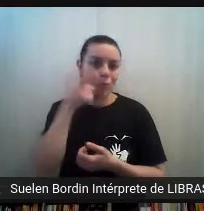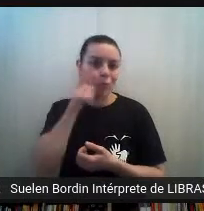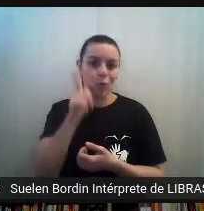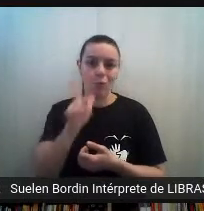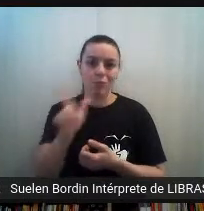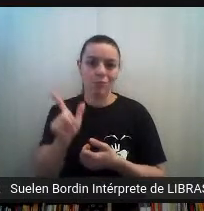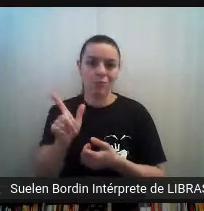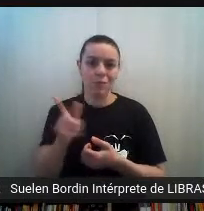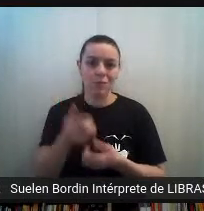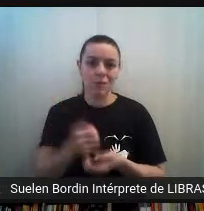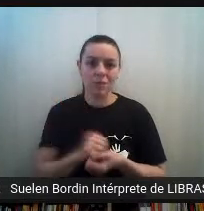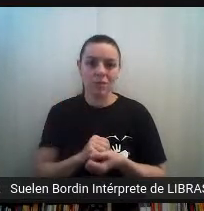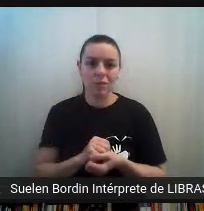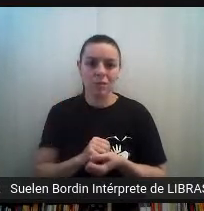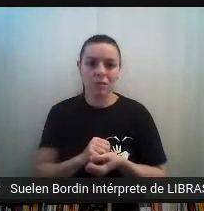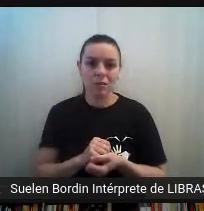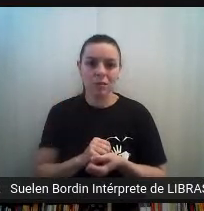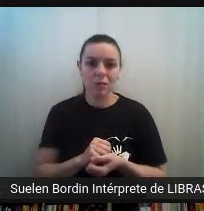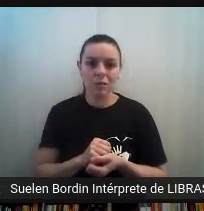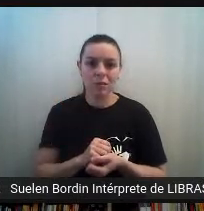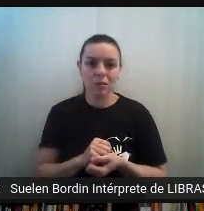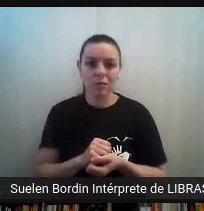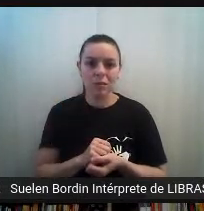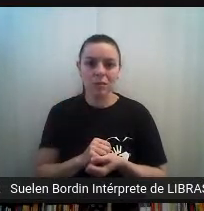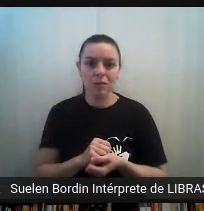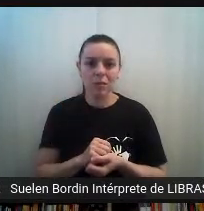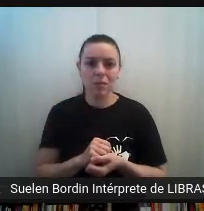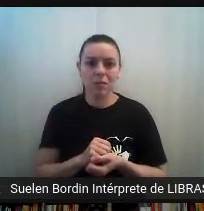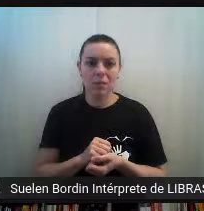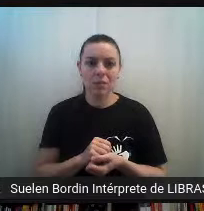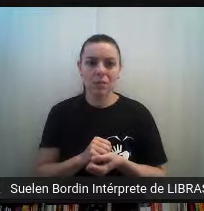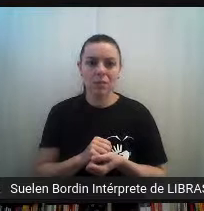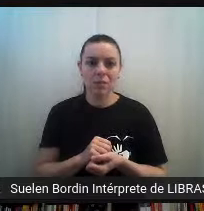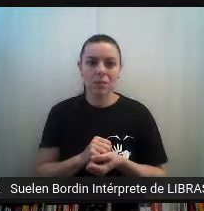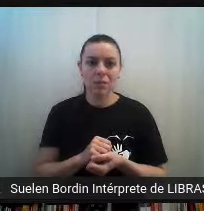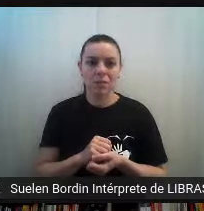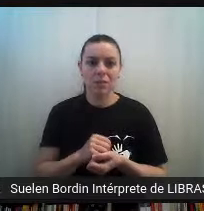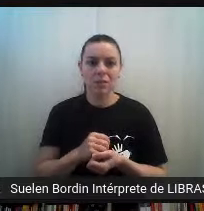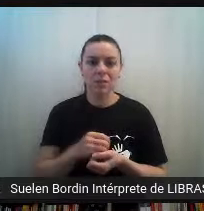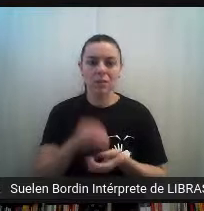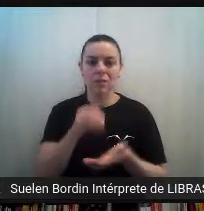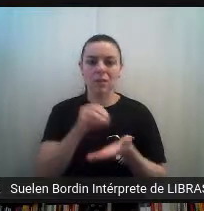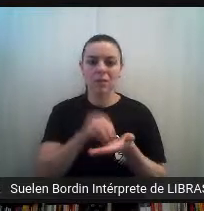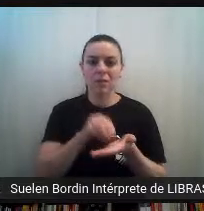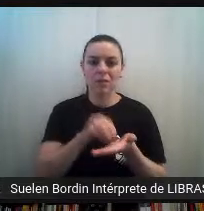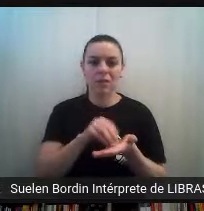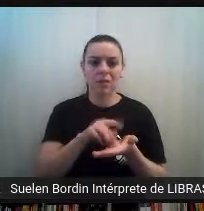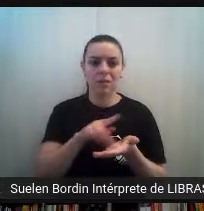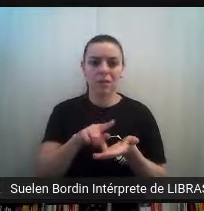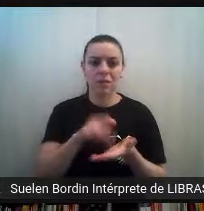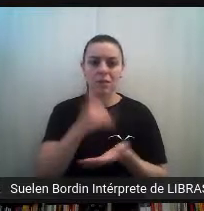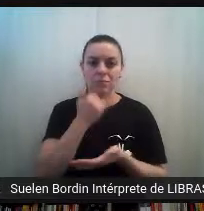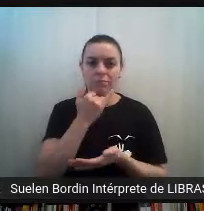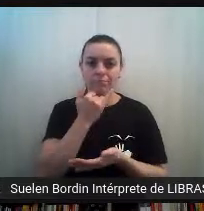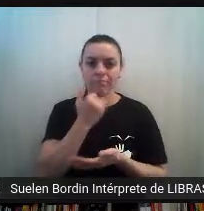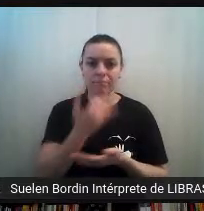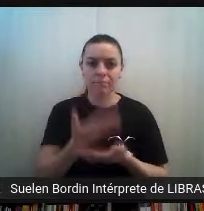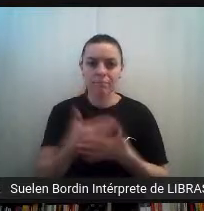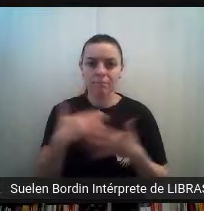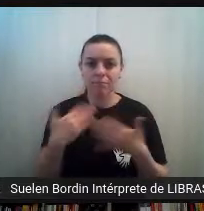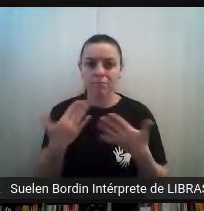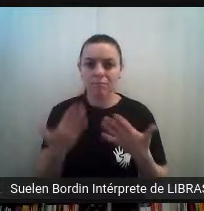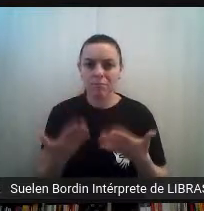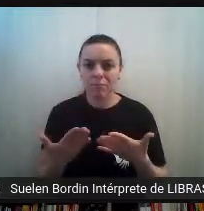em matemática pela Universidade de Pernambuco, no professor também, né? Comecei esse ano.